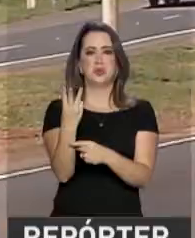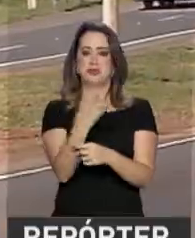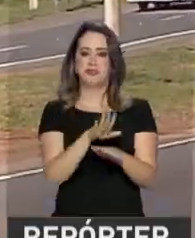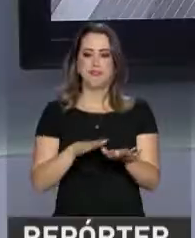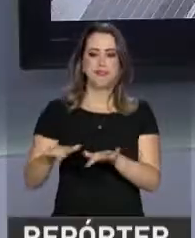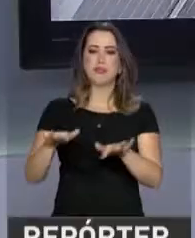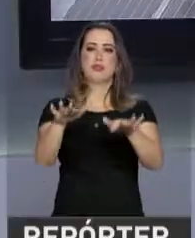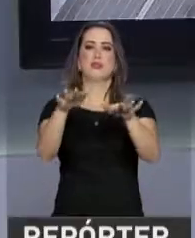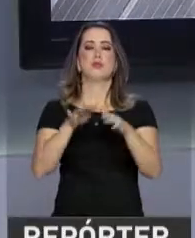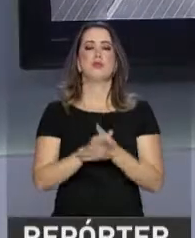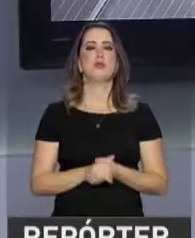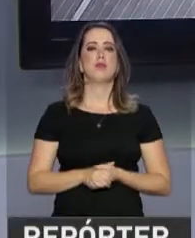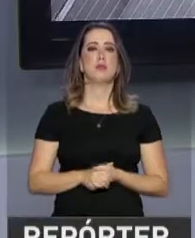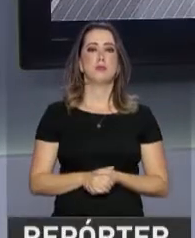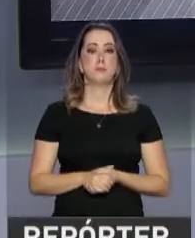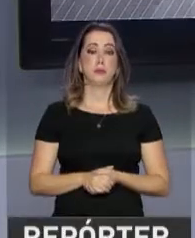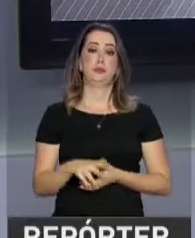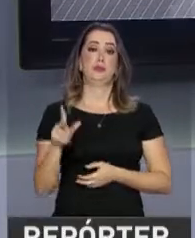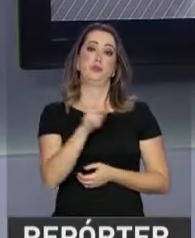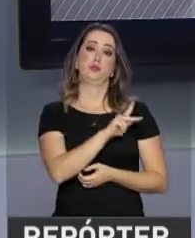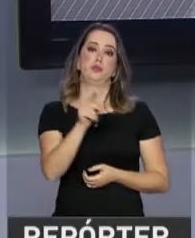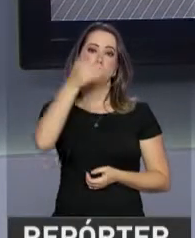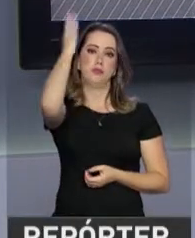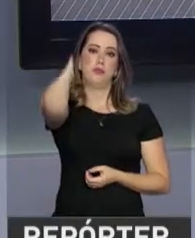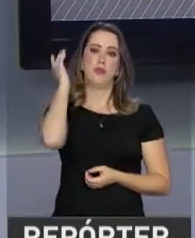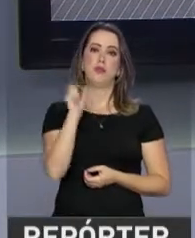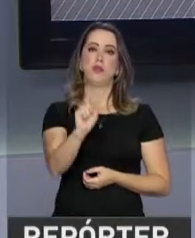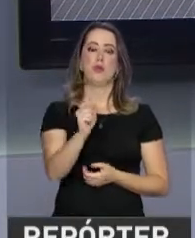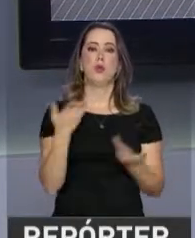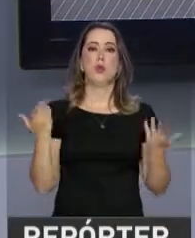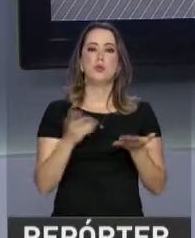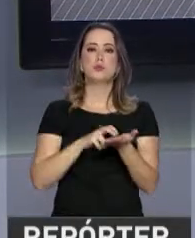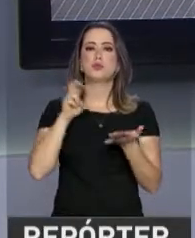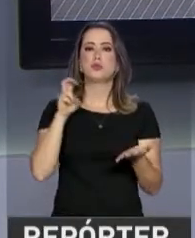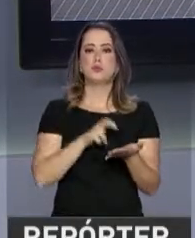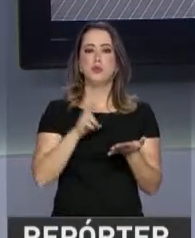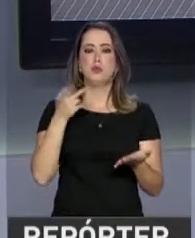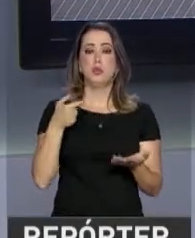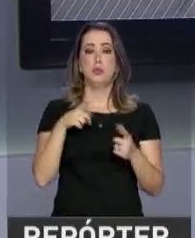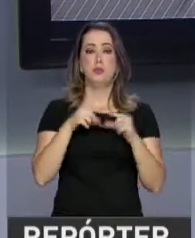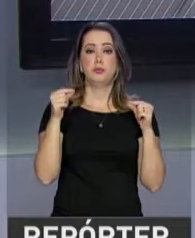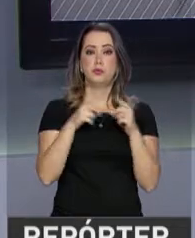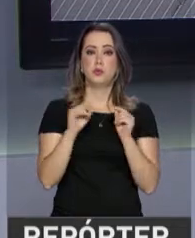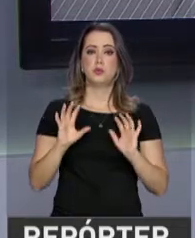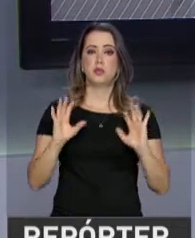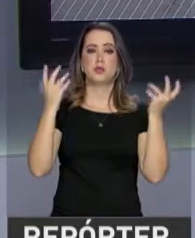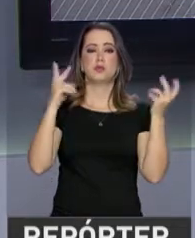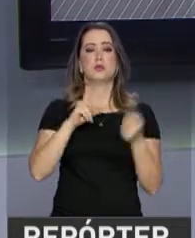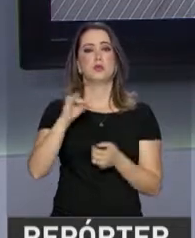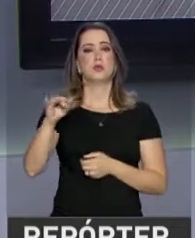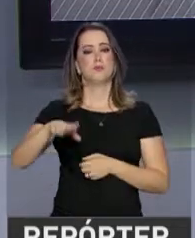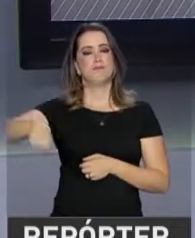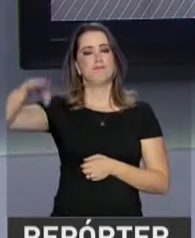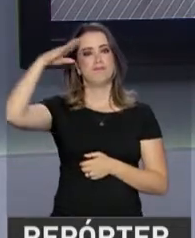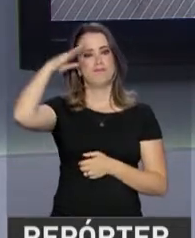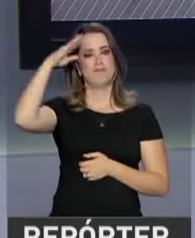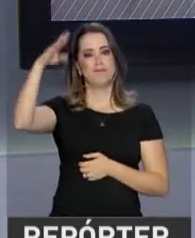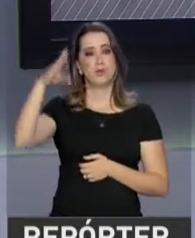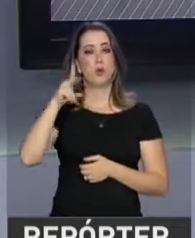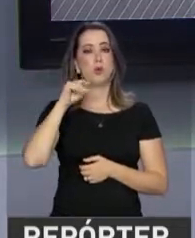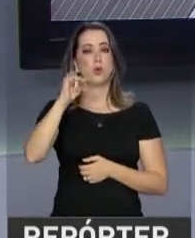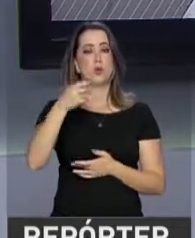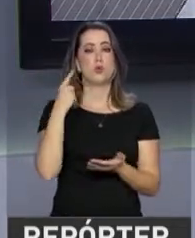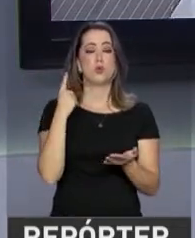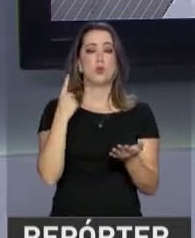pegas. O presidente Michel Temer participou na manhã de hoje, aqui em Brasília, das comemorações pelo Dia do Exército. A data